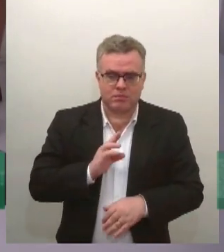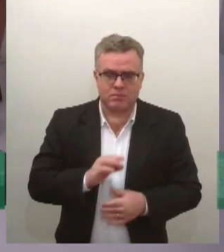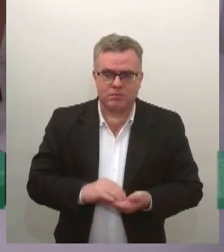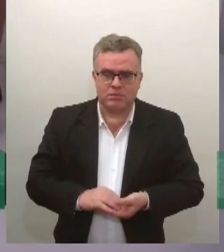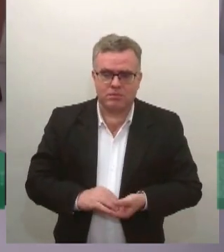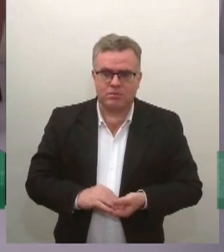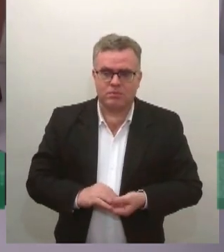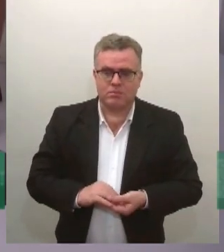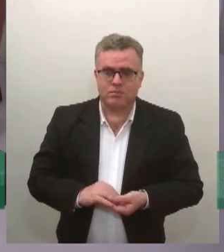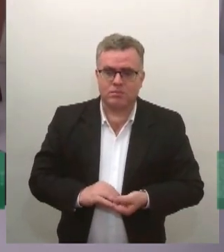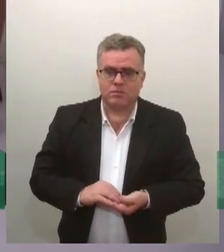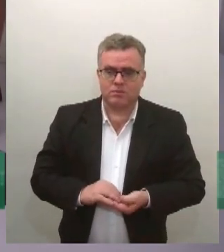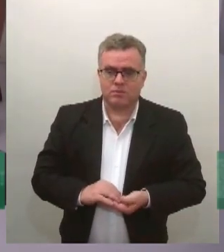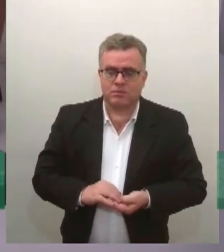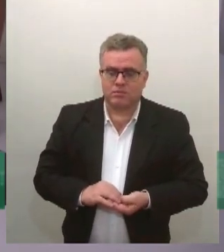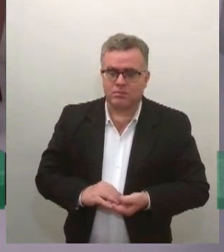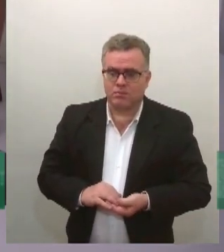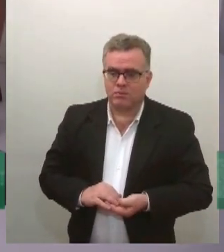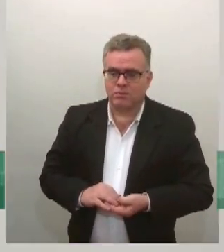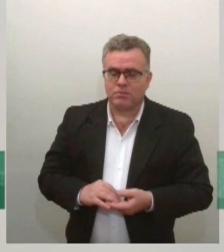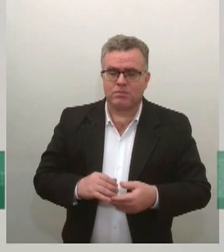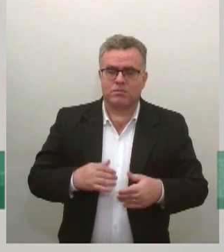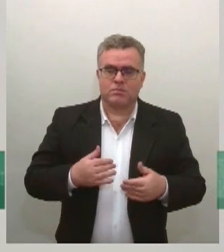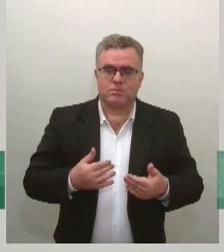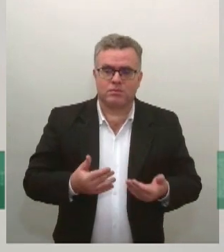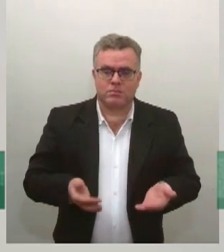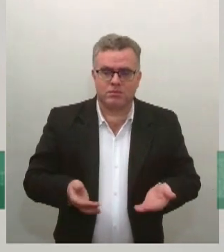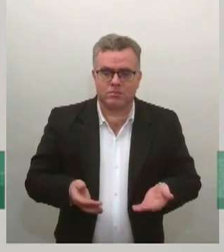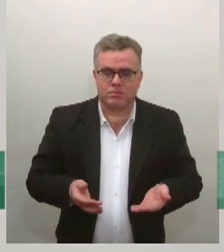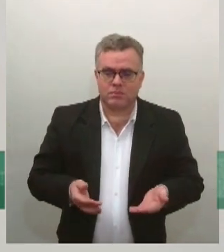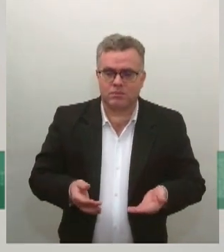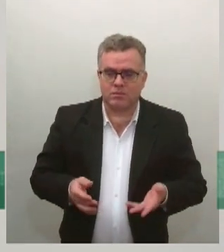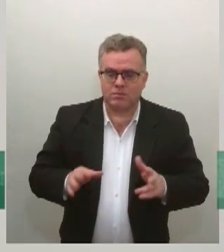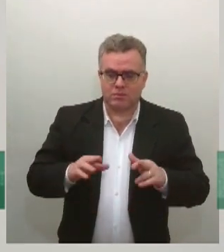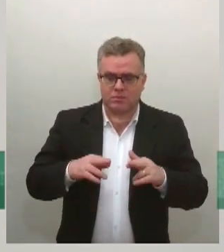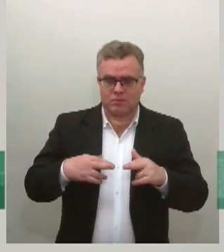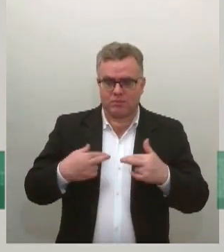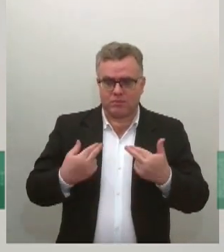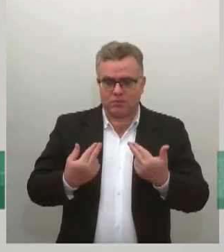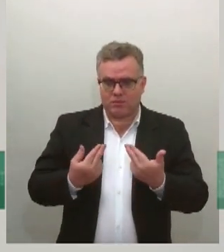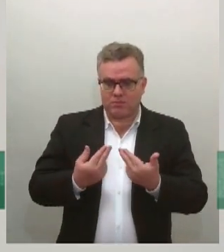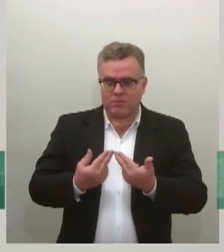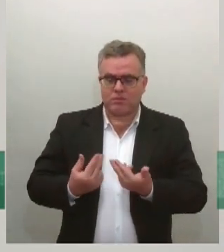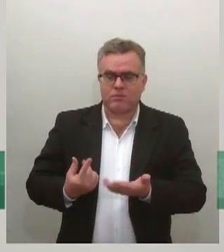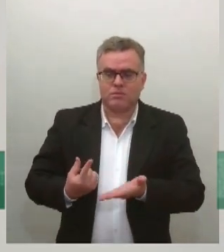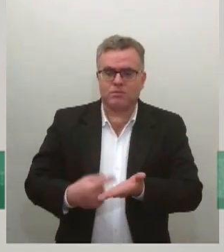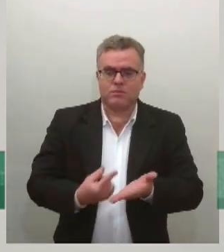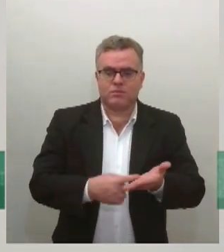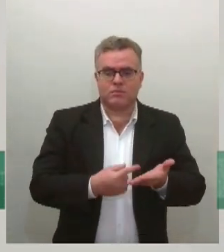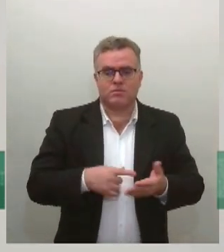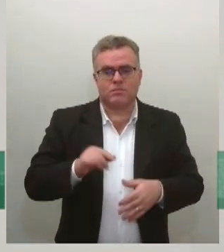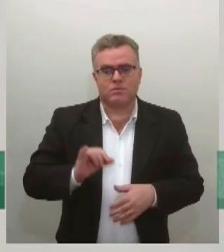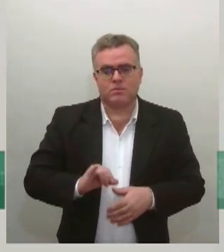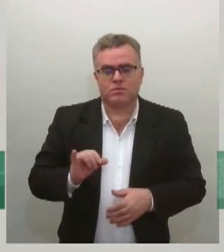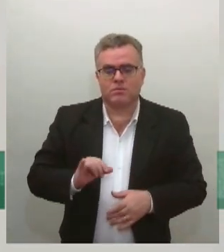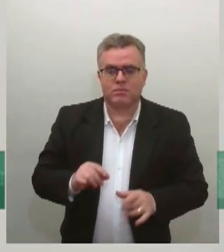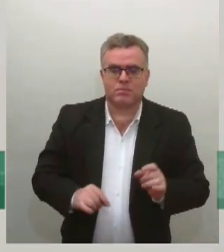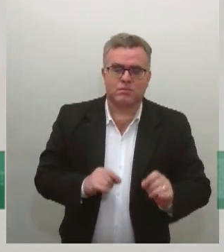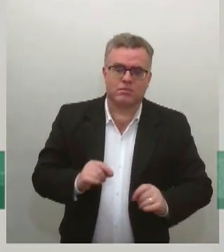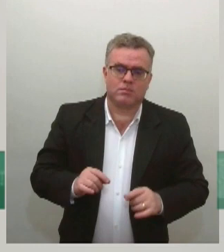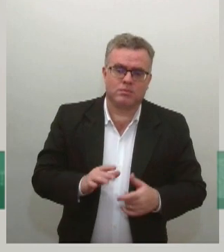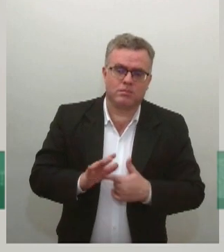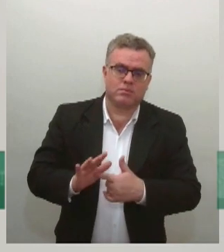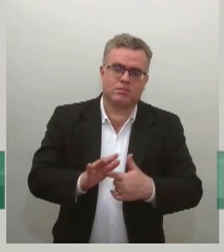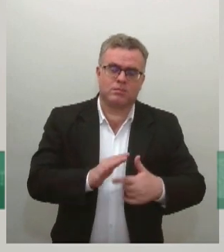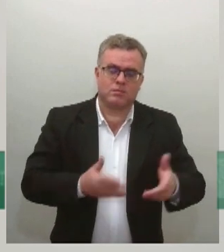Olha, Aline, eu tenho tido reuniões muito, muito importantes, né? Uma troca muito interessante